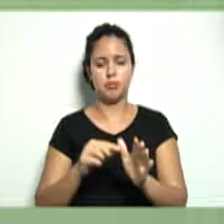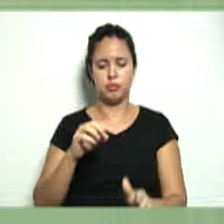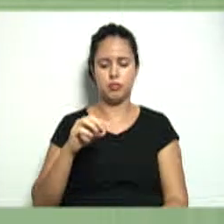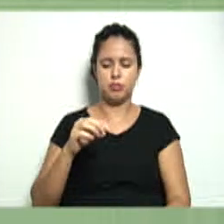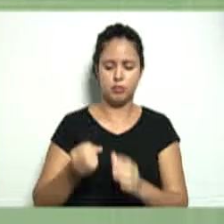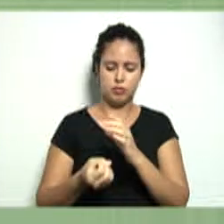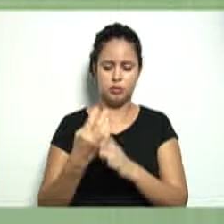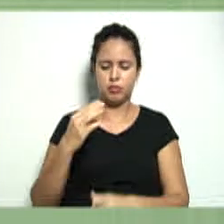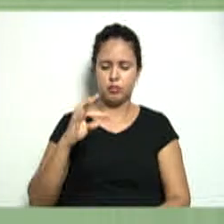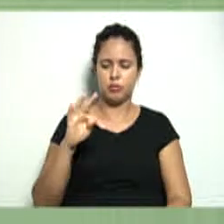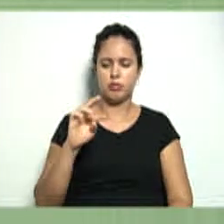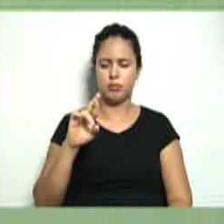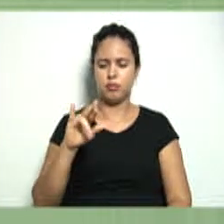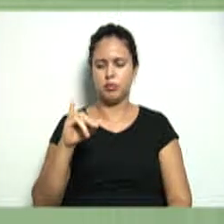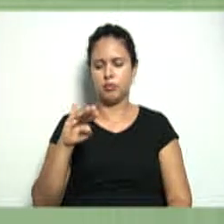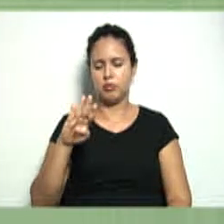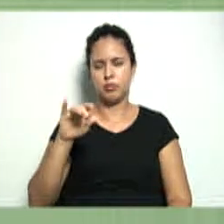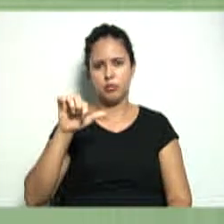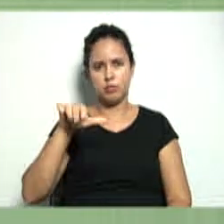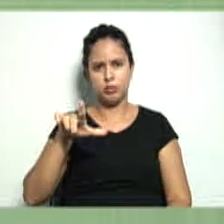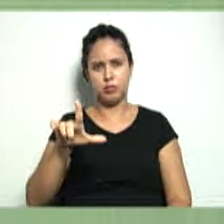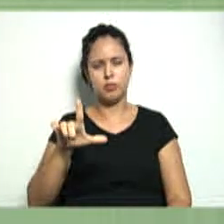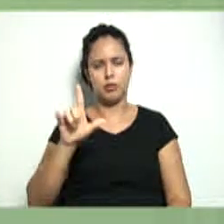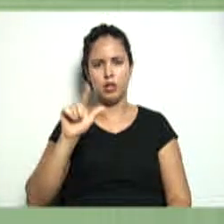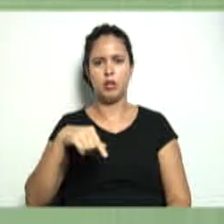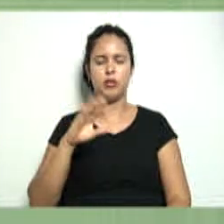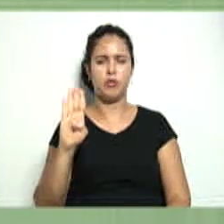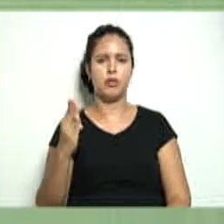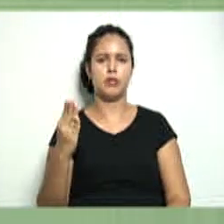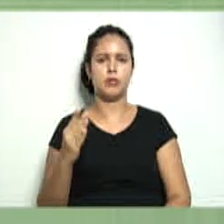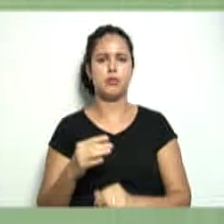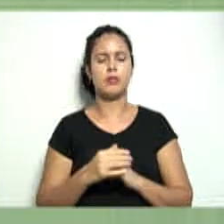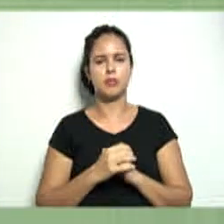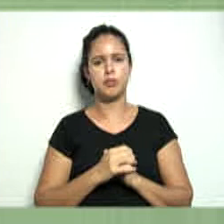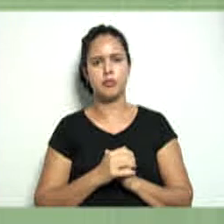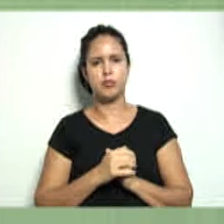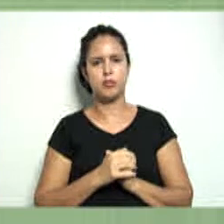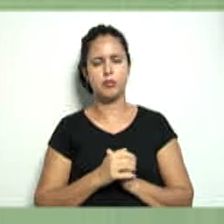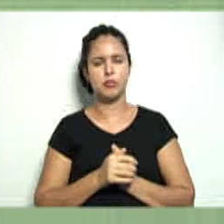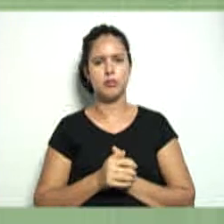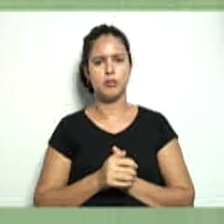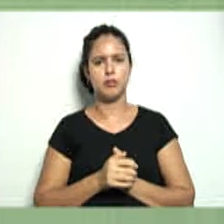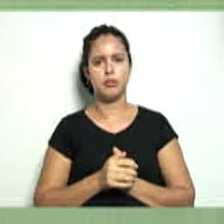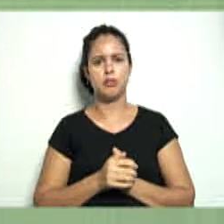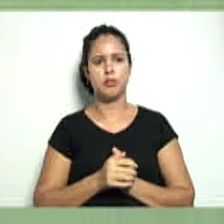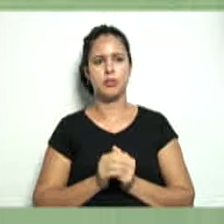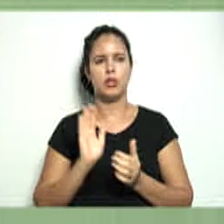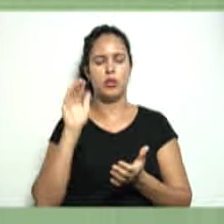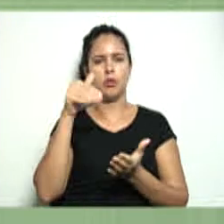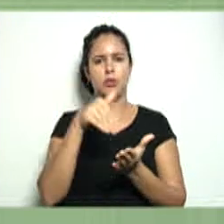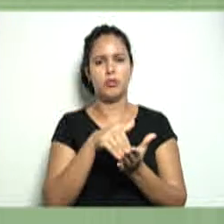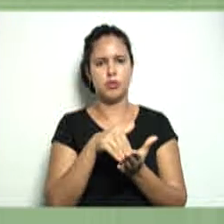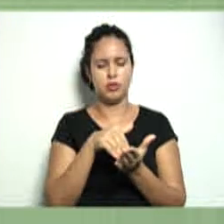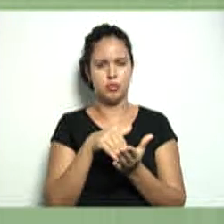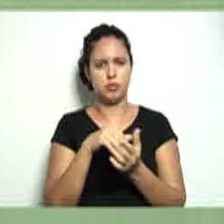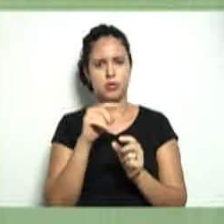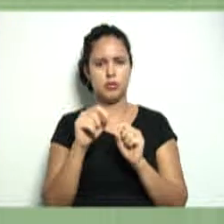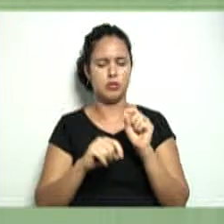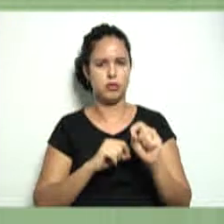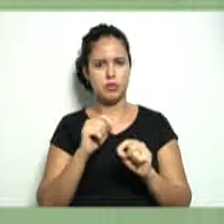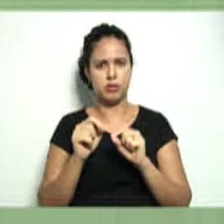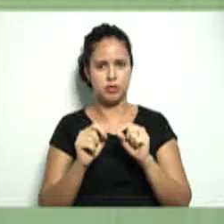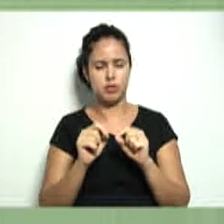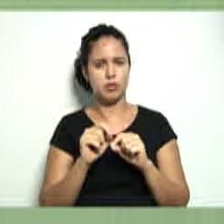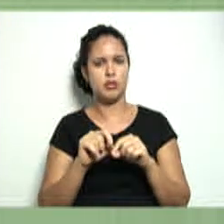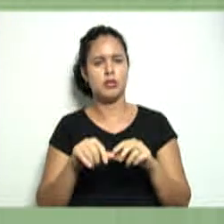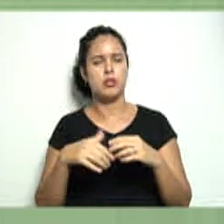questão aqui, ela também é falsa. Vamos para a última afirmação.